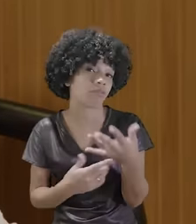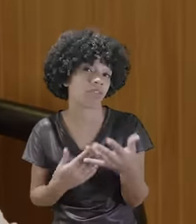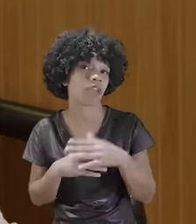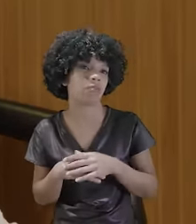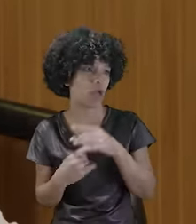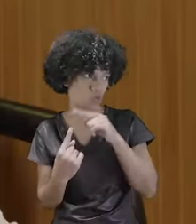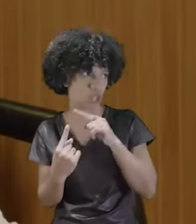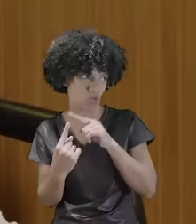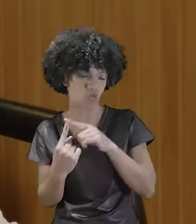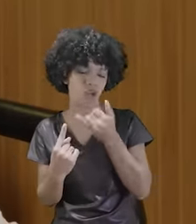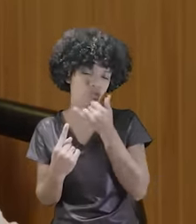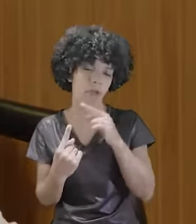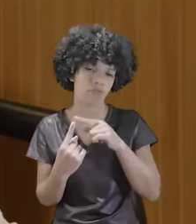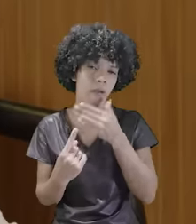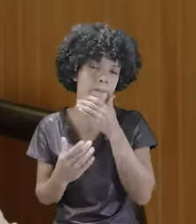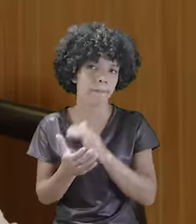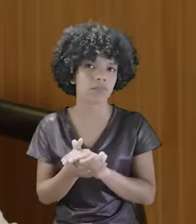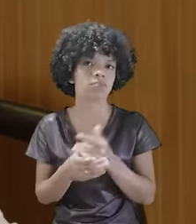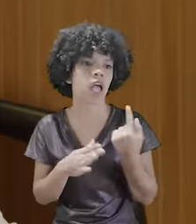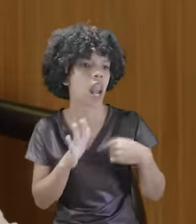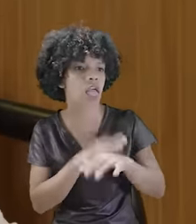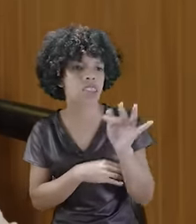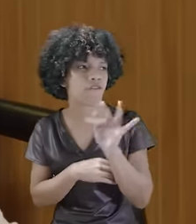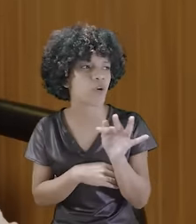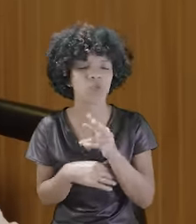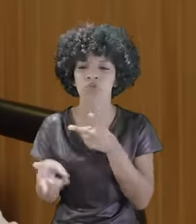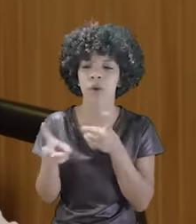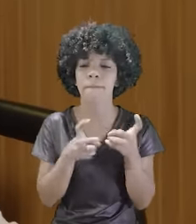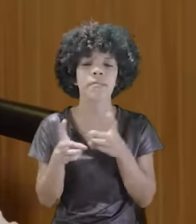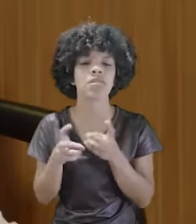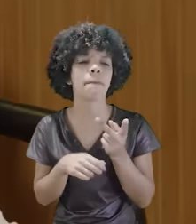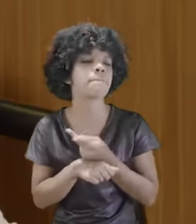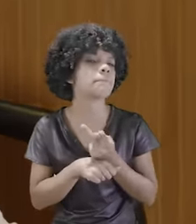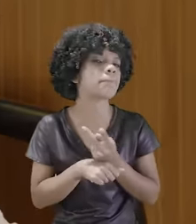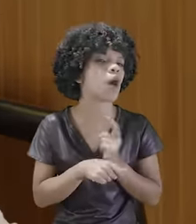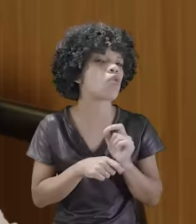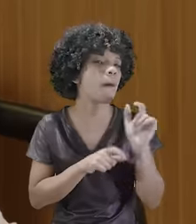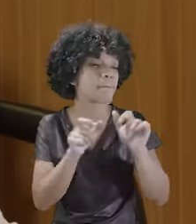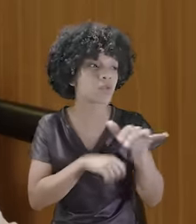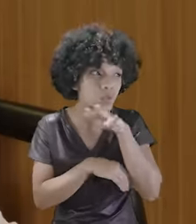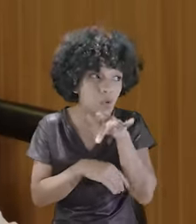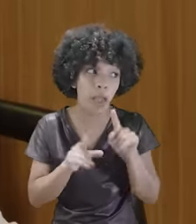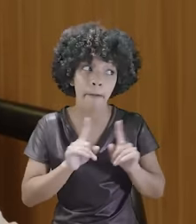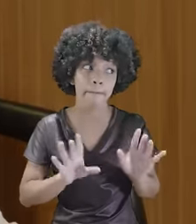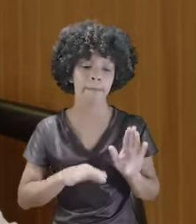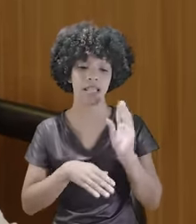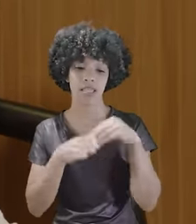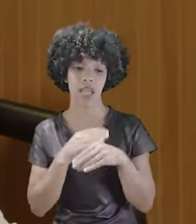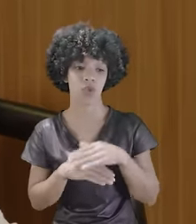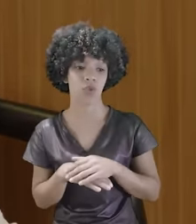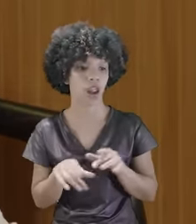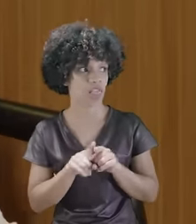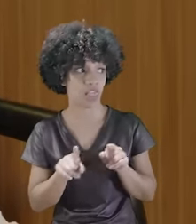pessoas tipo ele entra numa faculdade ver onde tem pessoas do ruim mas